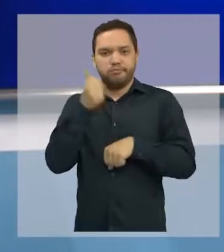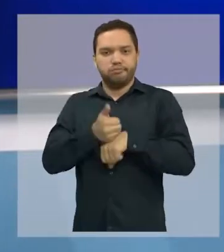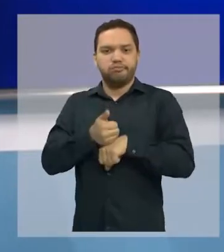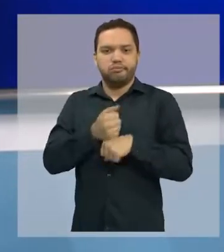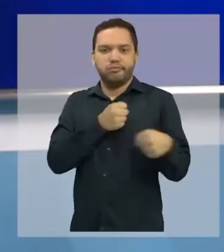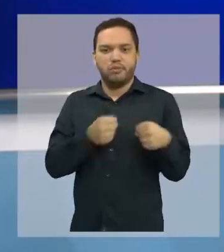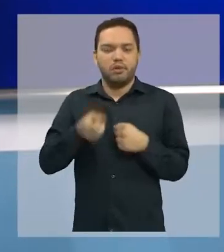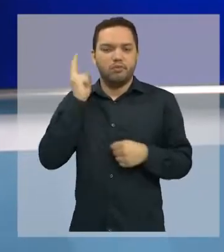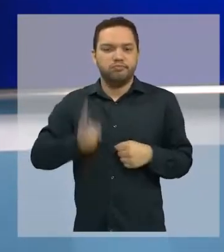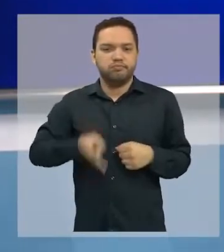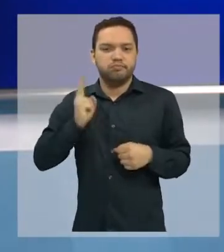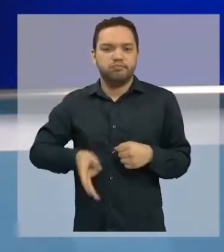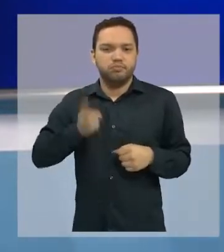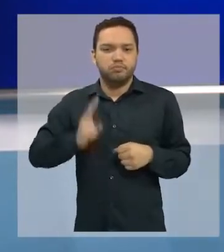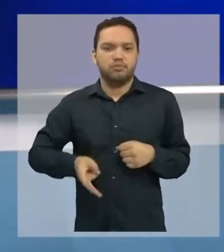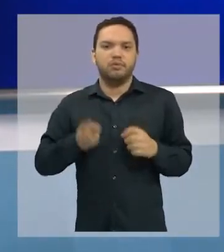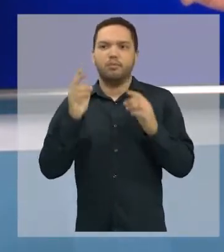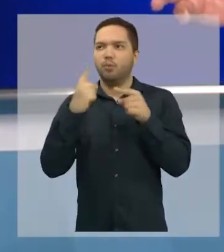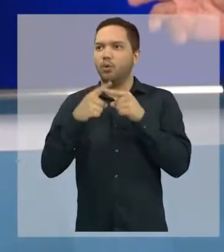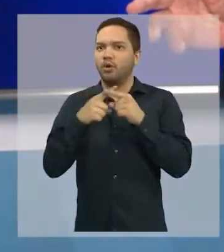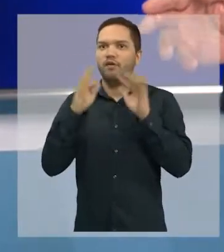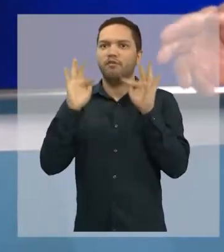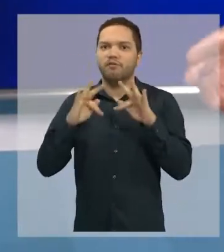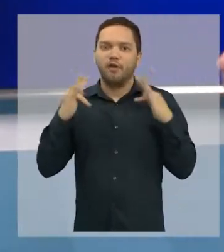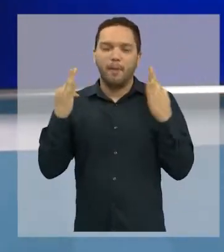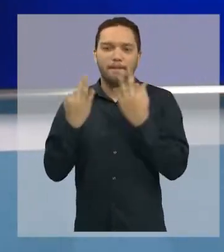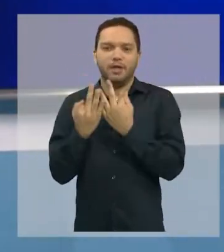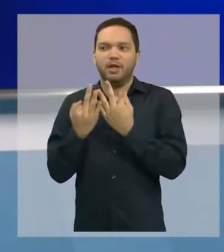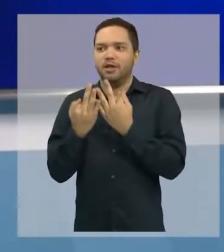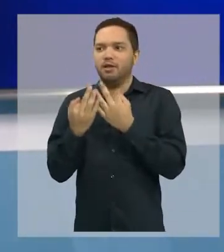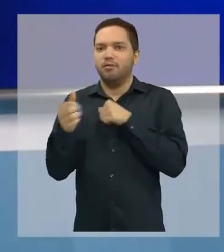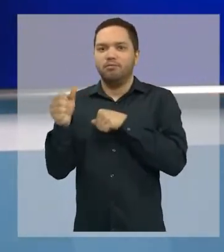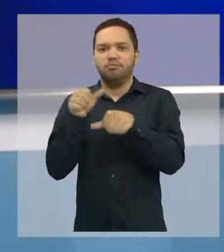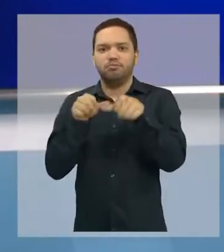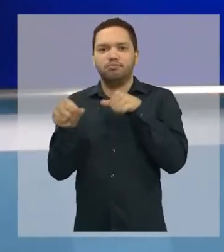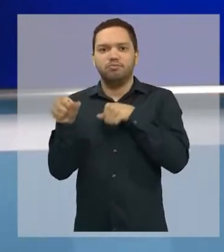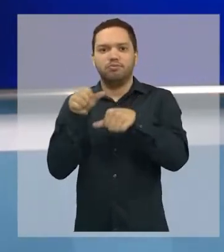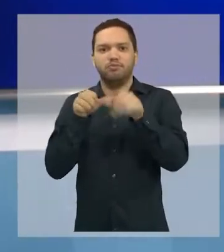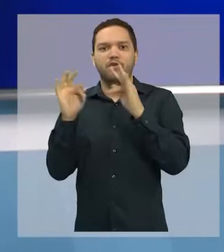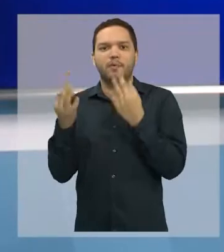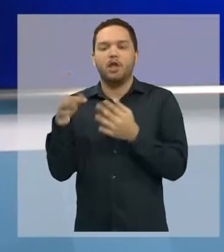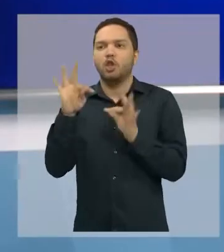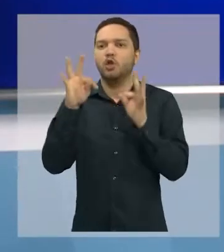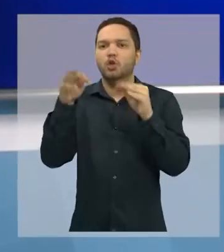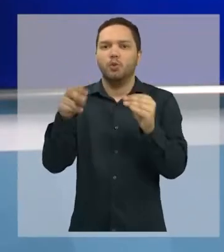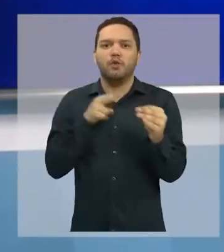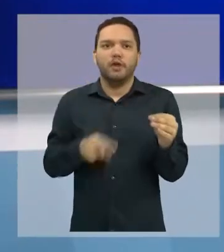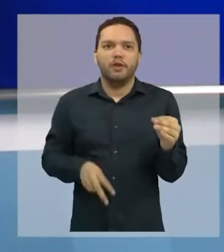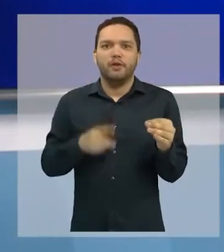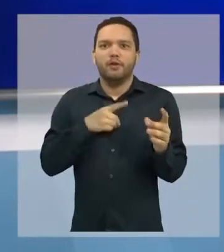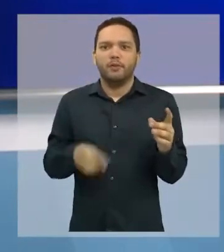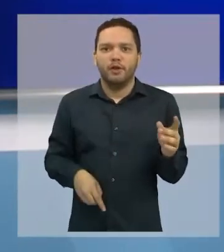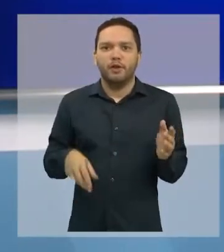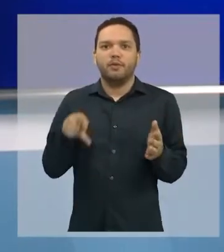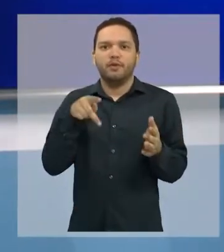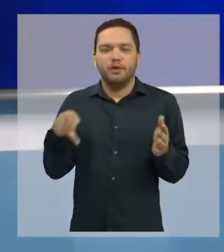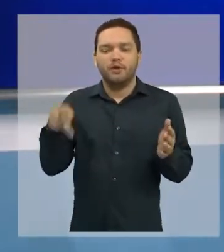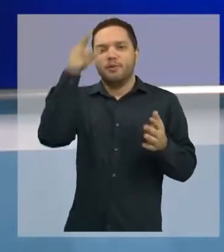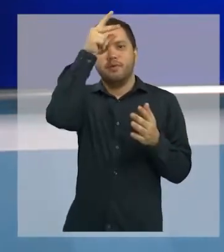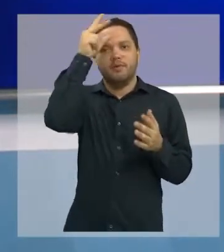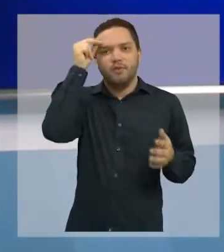tem aí castas familiares se revezando no poder. Então, ainda hoje assim, agora menos,